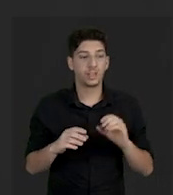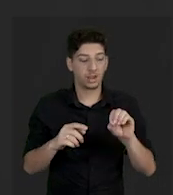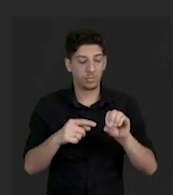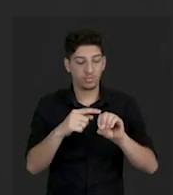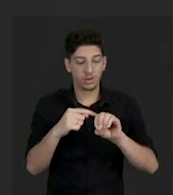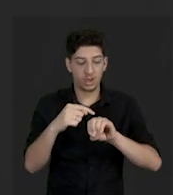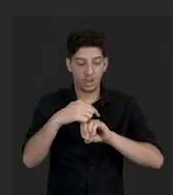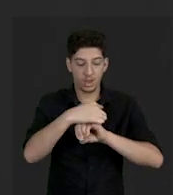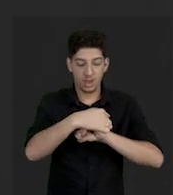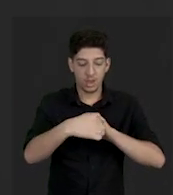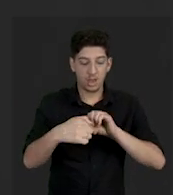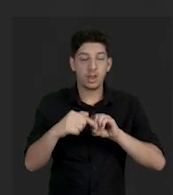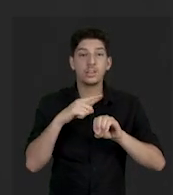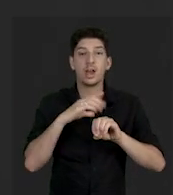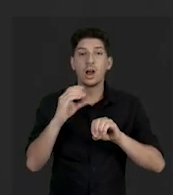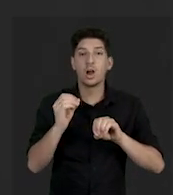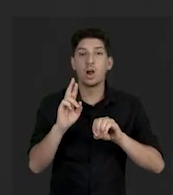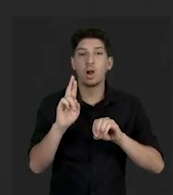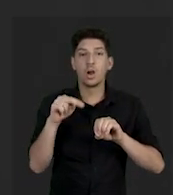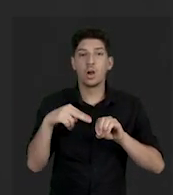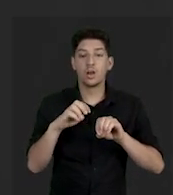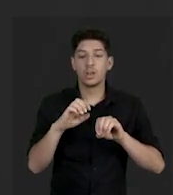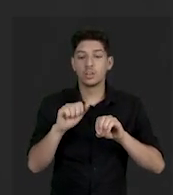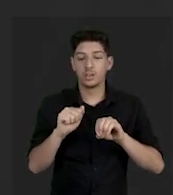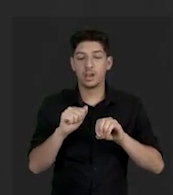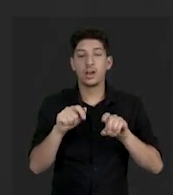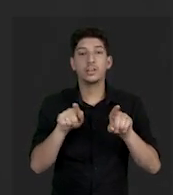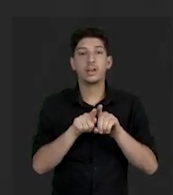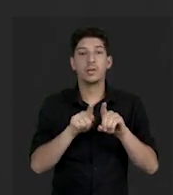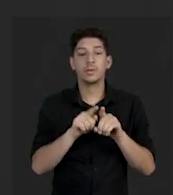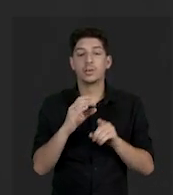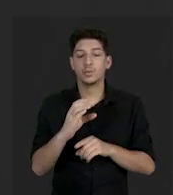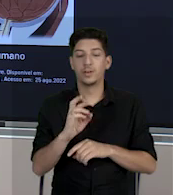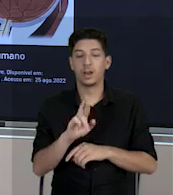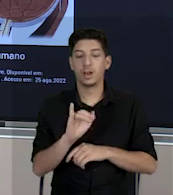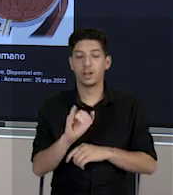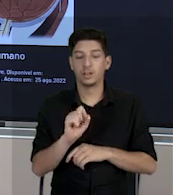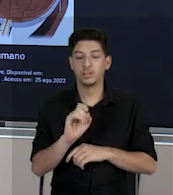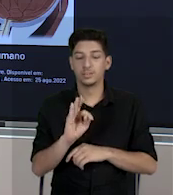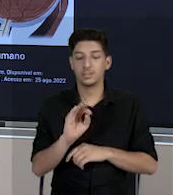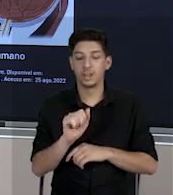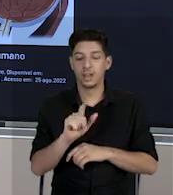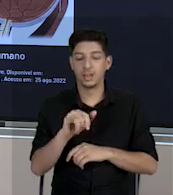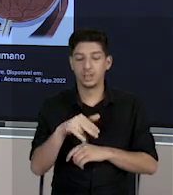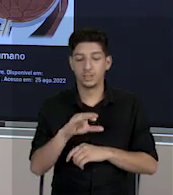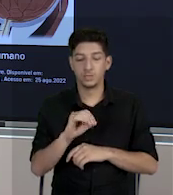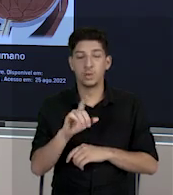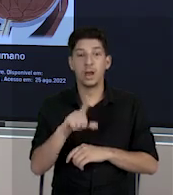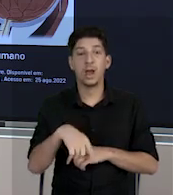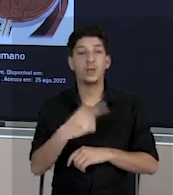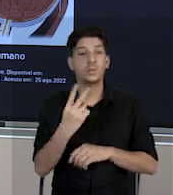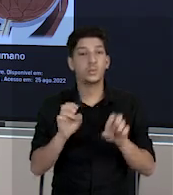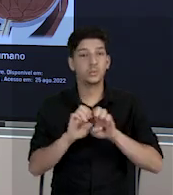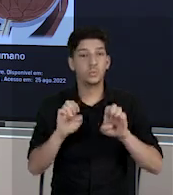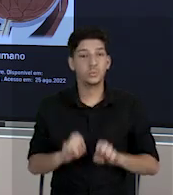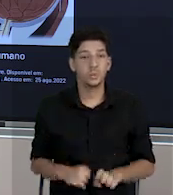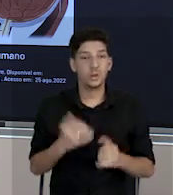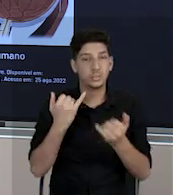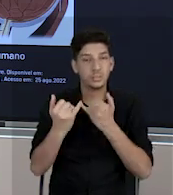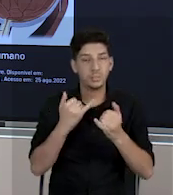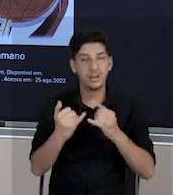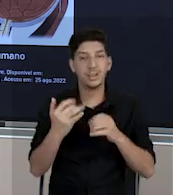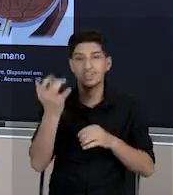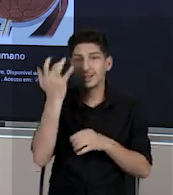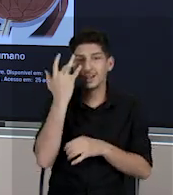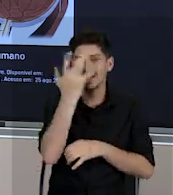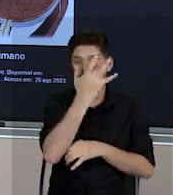córnea associada com o cristalino. Olha só, são duas estruturas aqui que funcionam como se fossem lentes, e